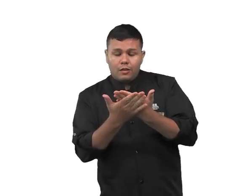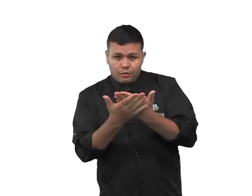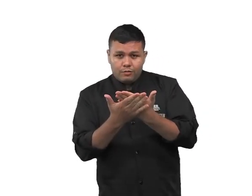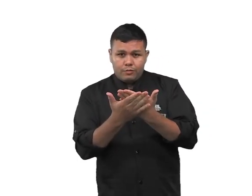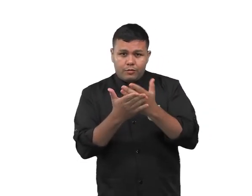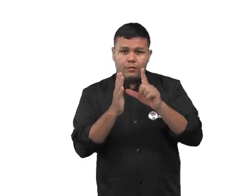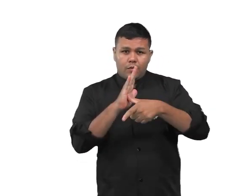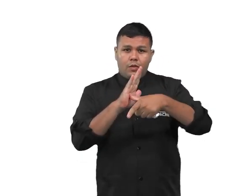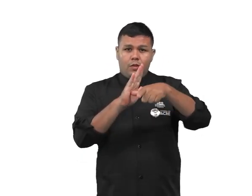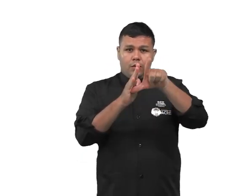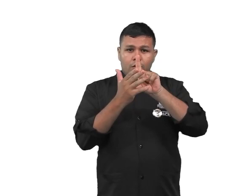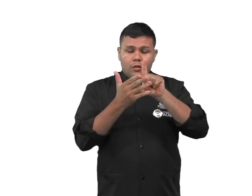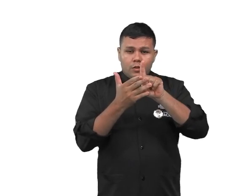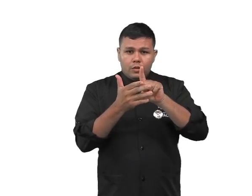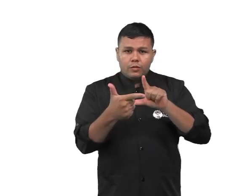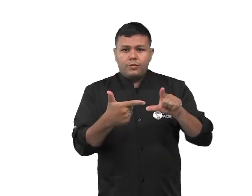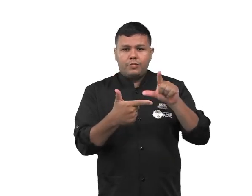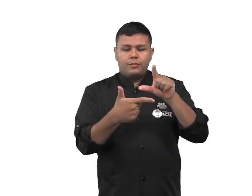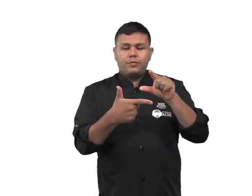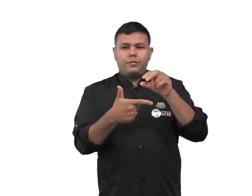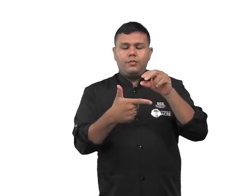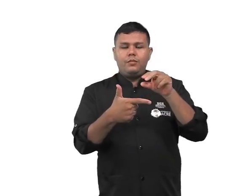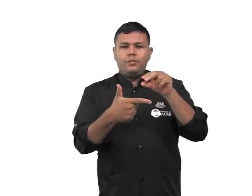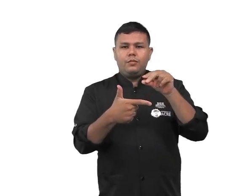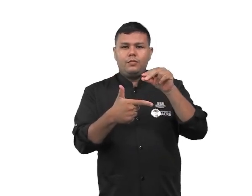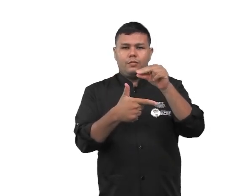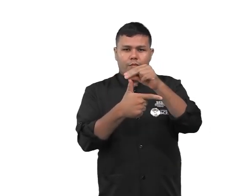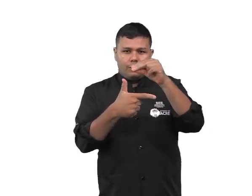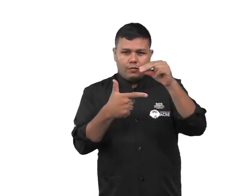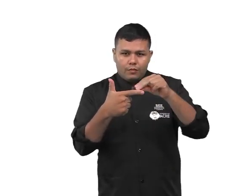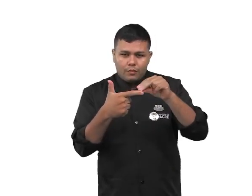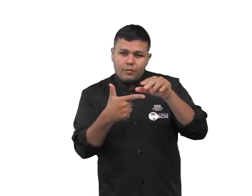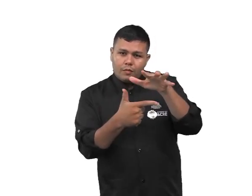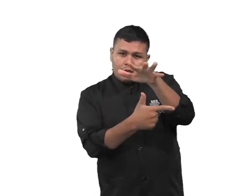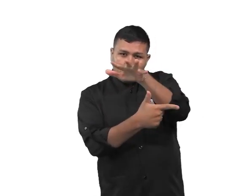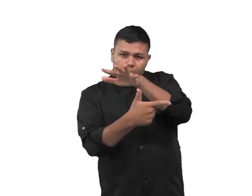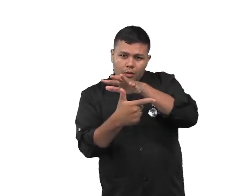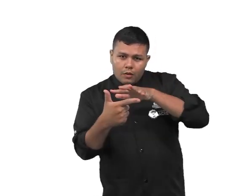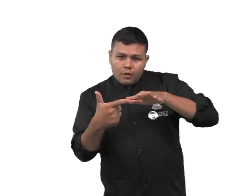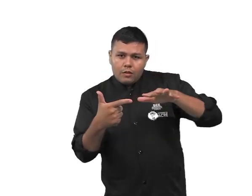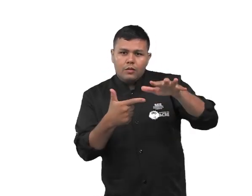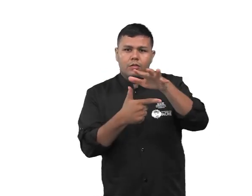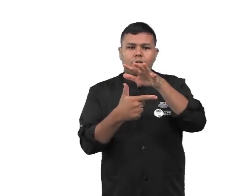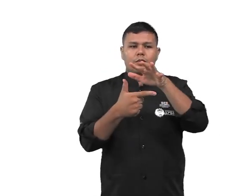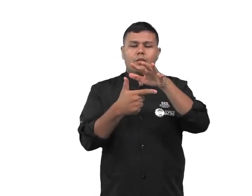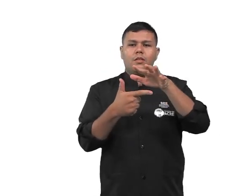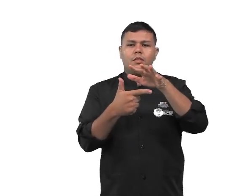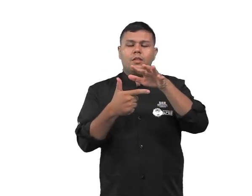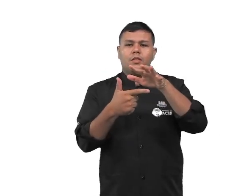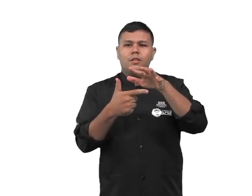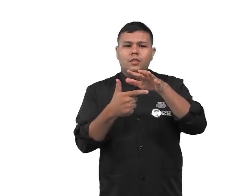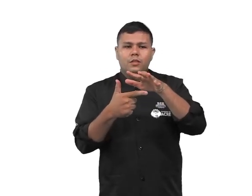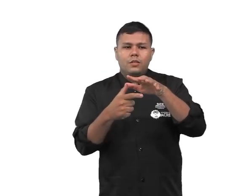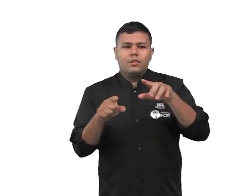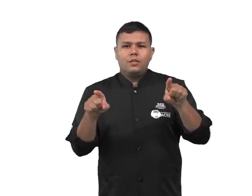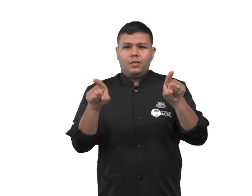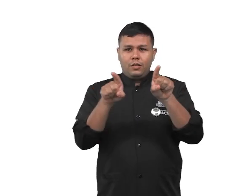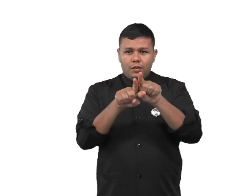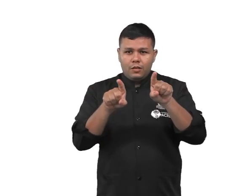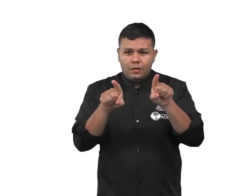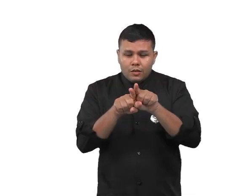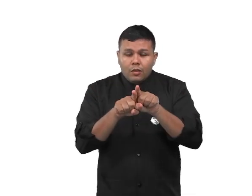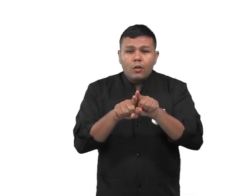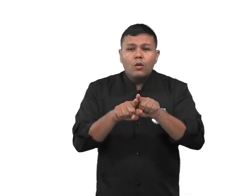geometria e tratou sobre os sólidos de revolução e também os poliedros, né? As figuras ou sólidos platônicos